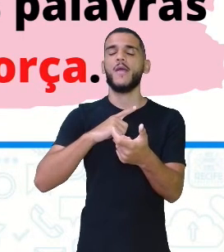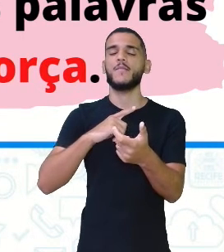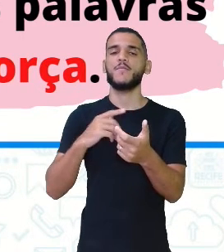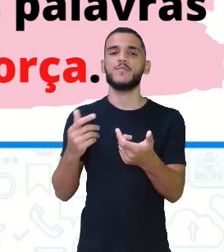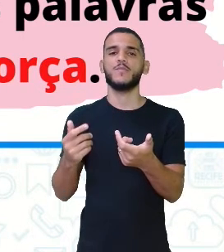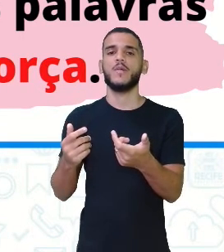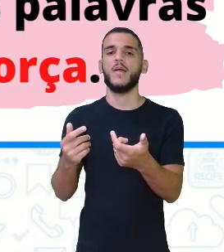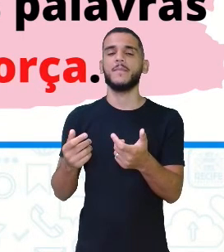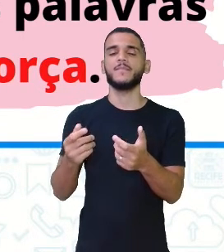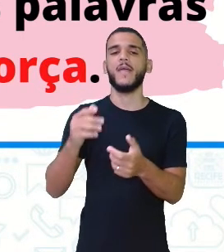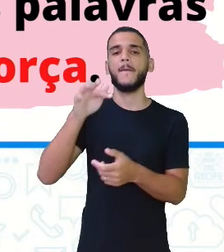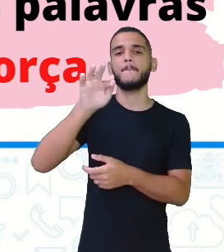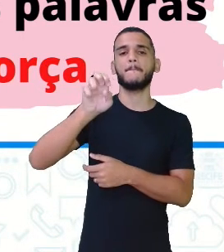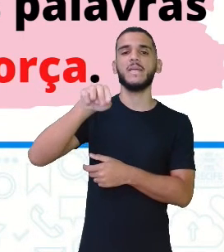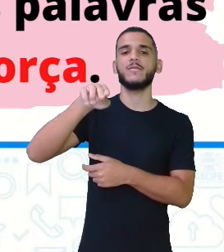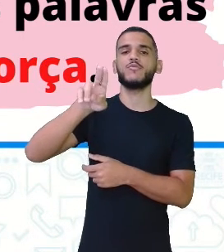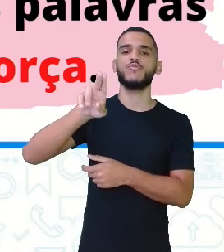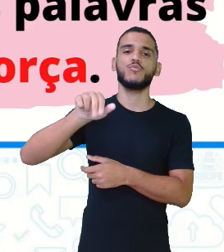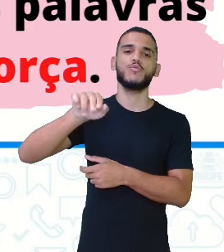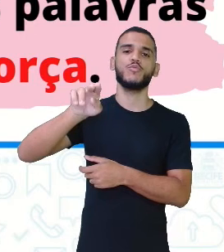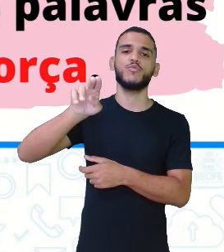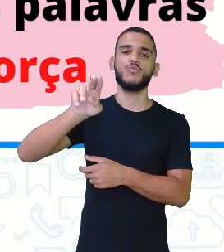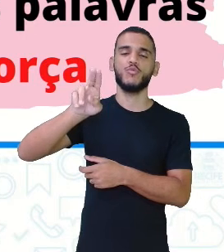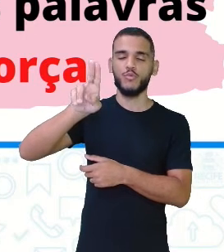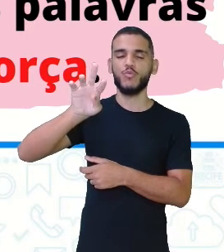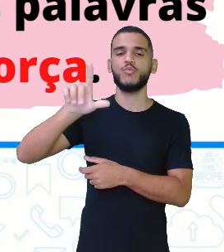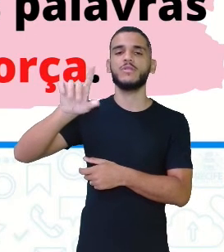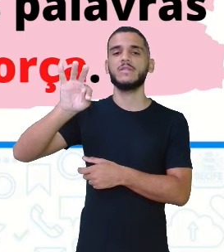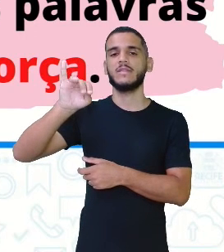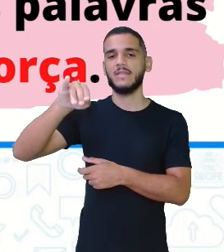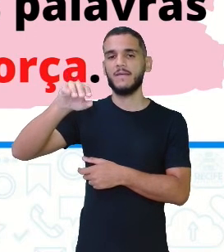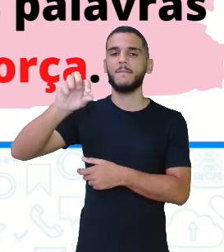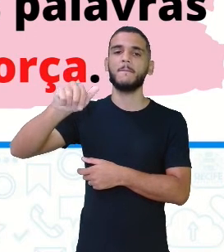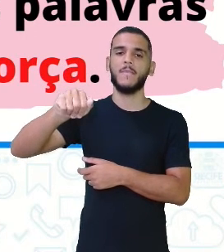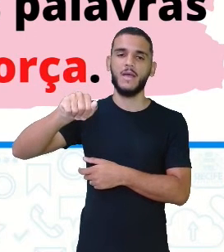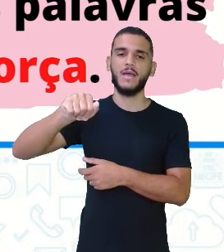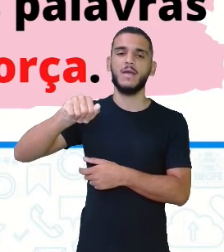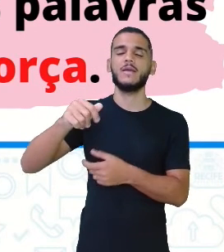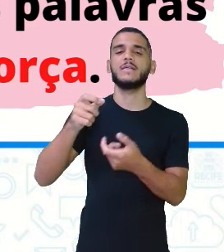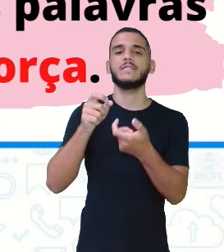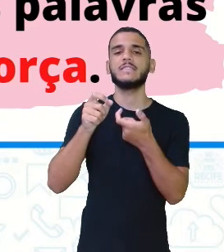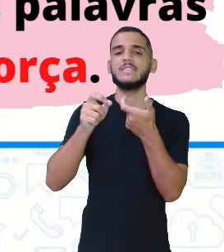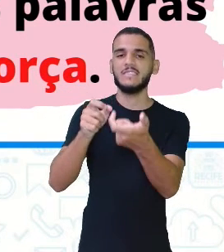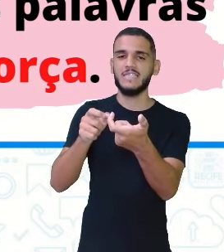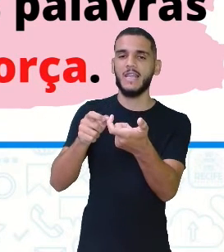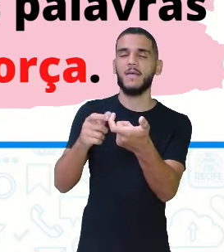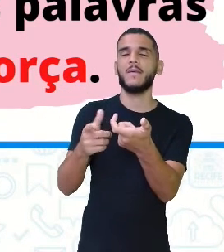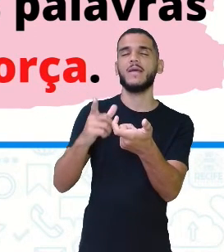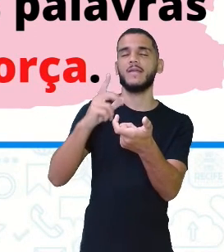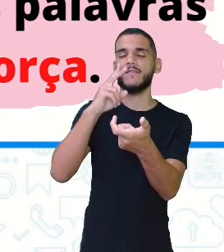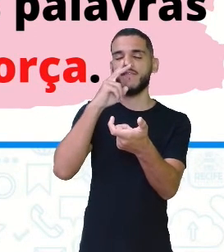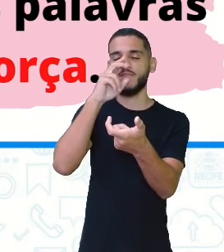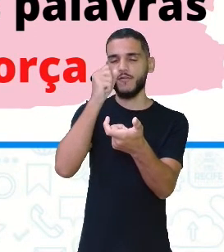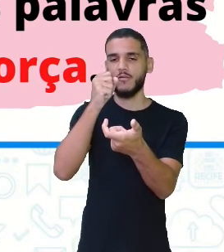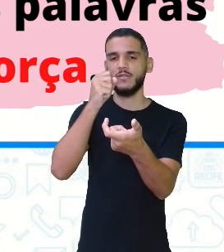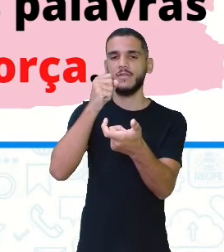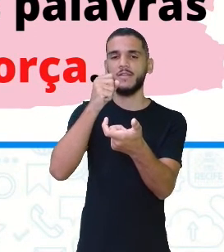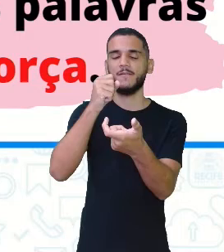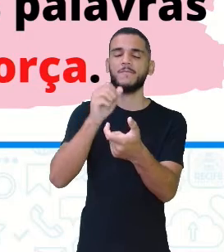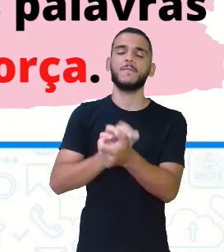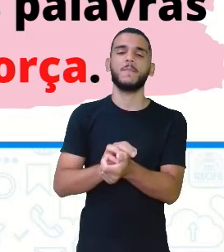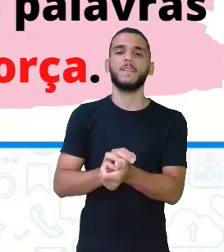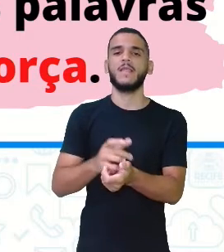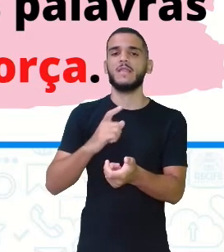sílaba tônica, ou seja, a penúltima sílaba dessas palavras é pronunciada